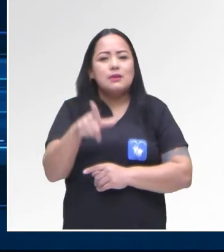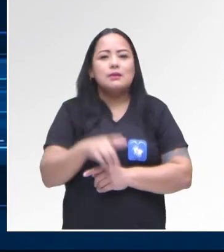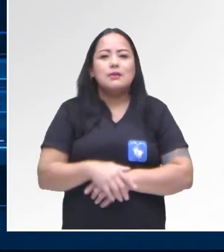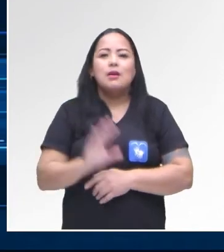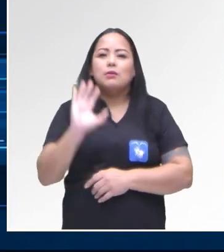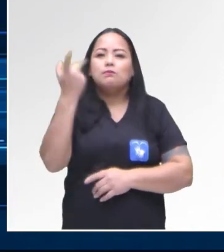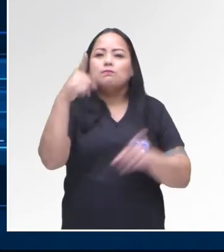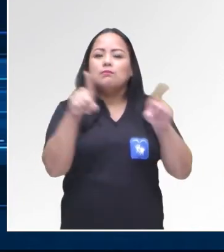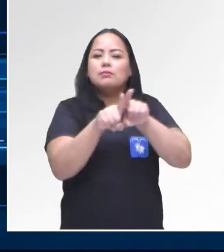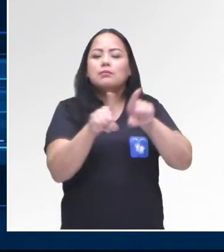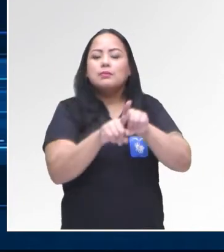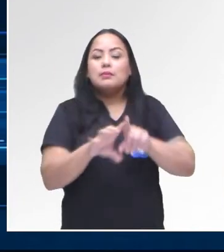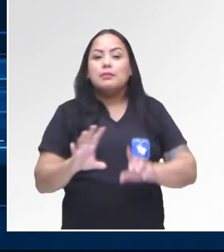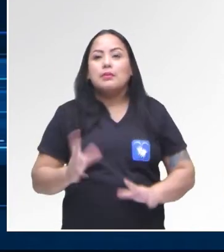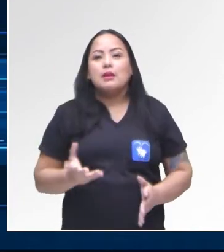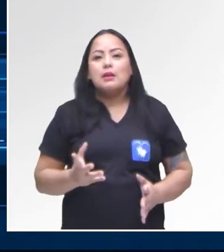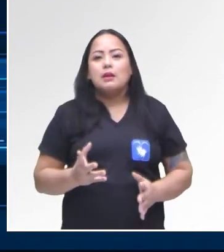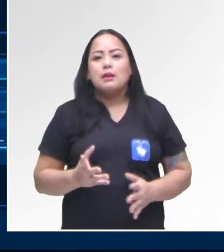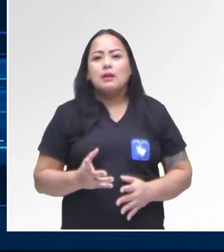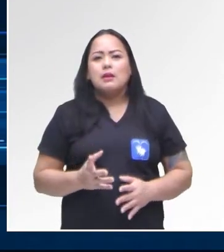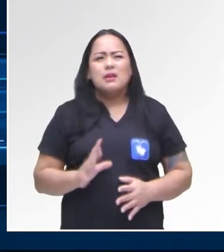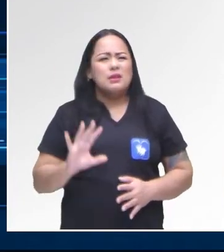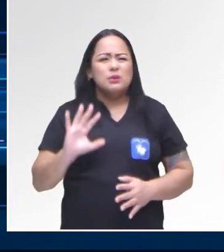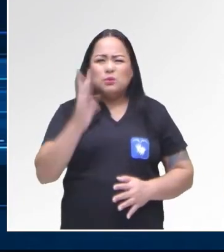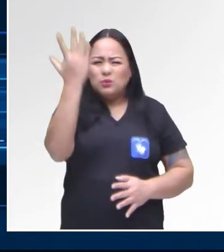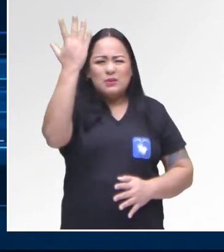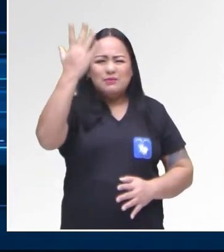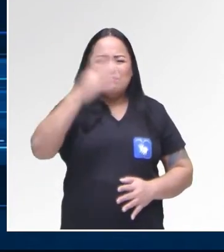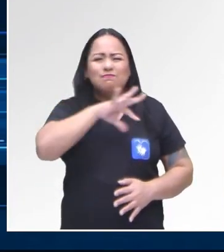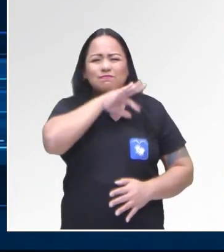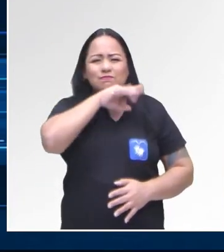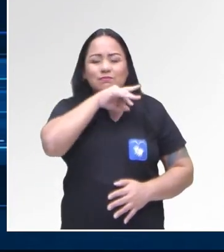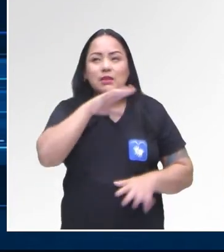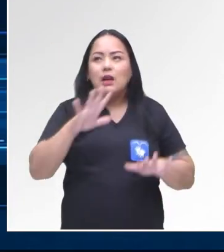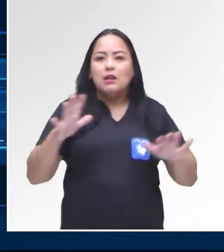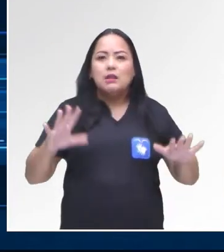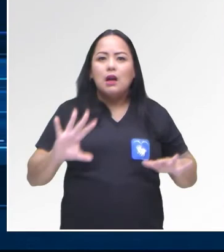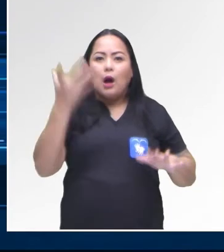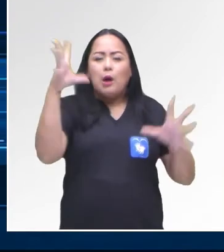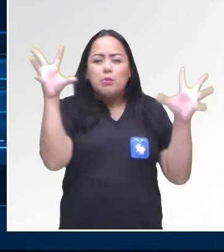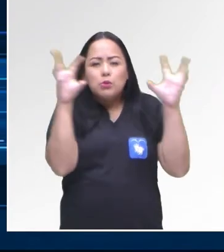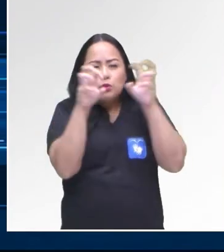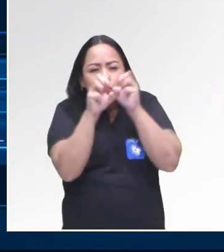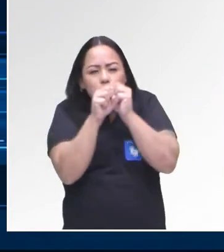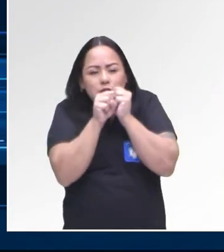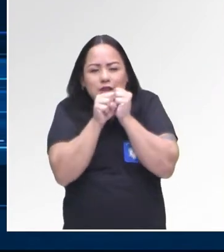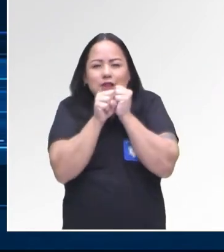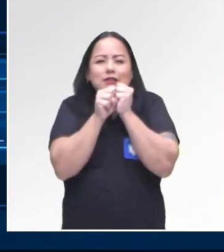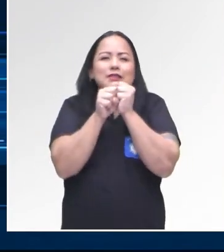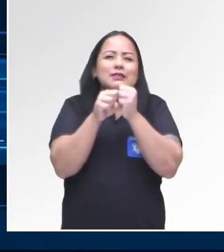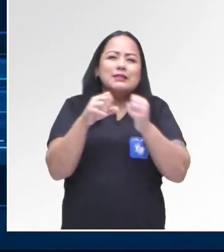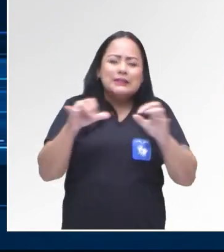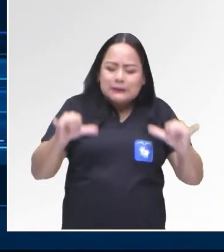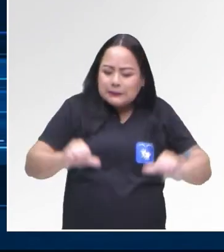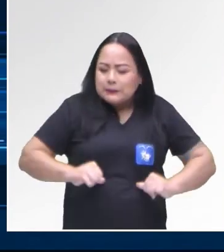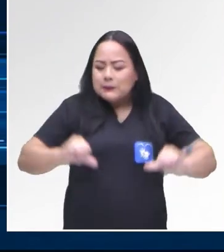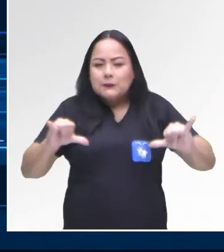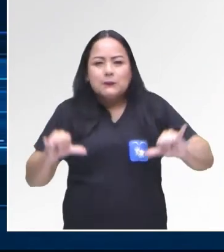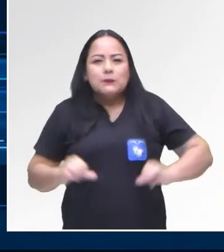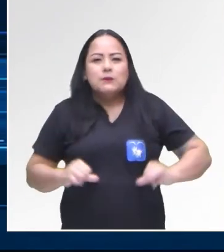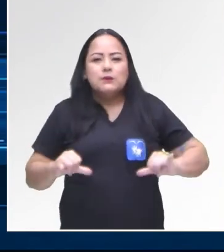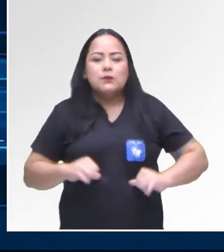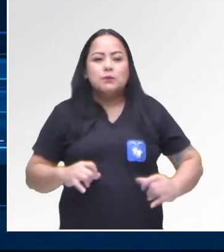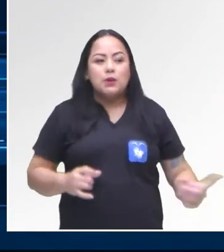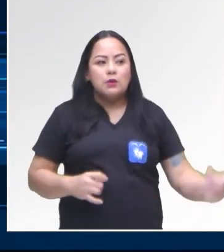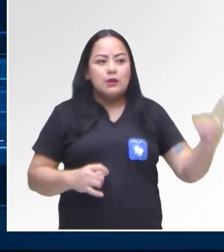também. As coisas estão ruins. Aí, de repente, na escuridão, na obscuridade, no sofrimento, ele vem